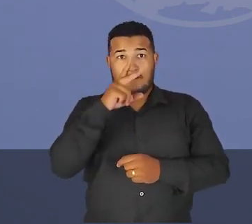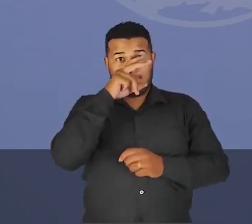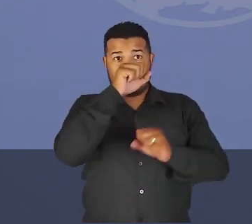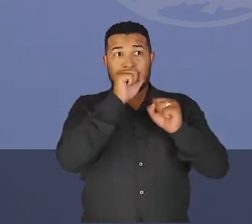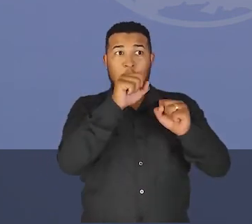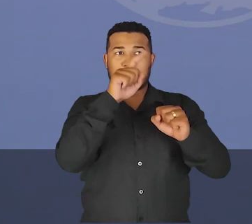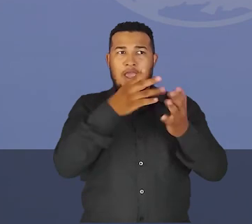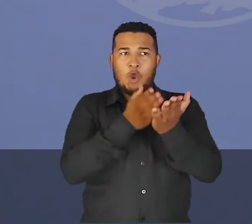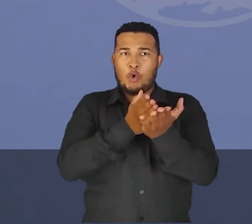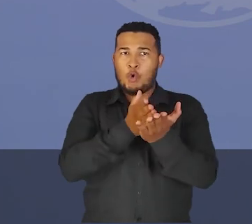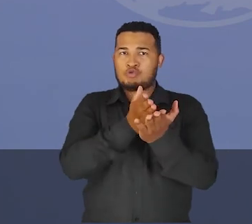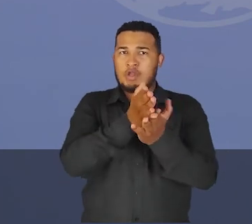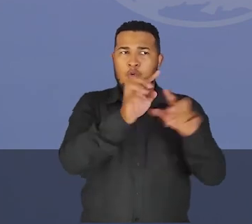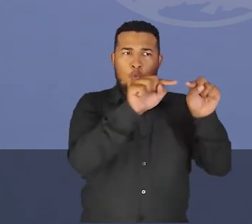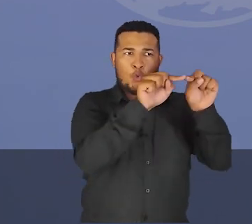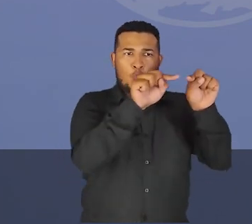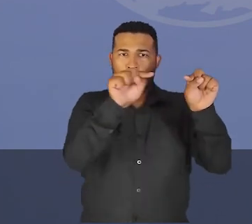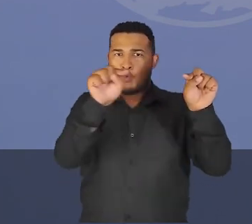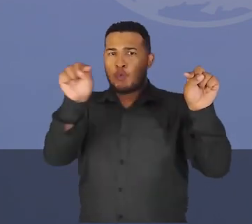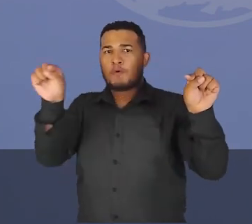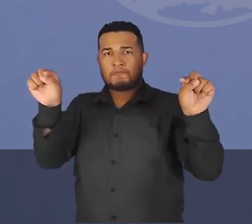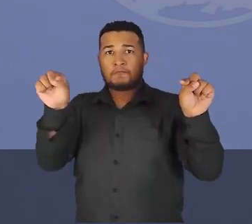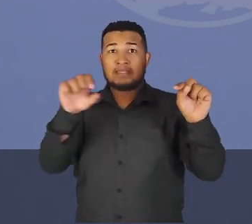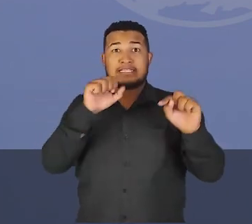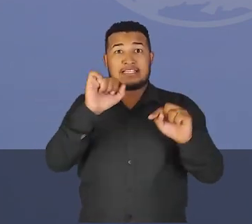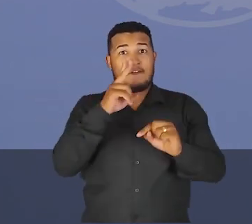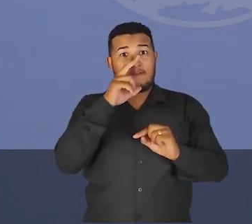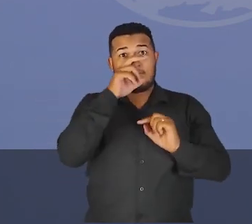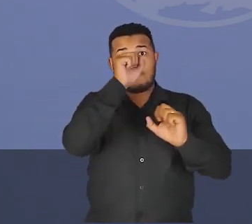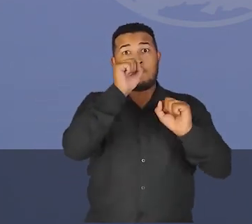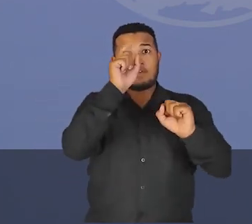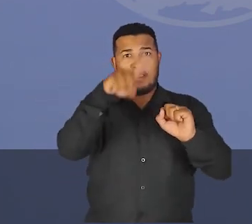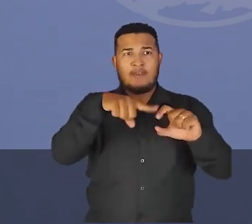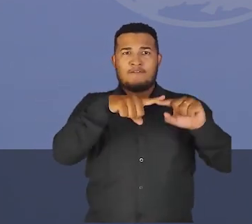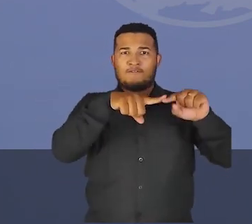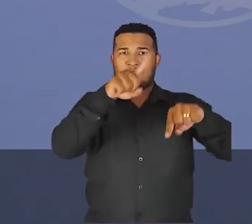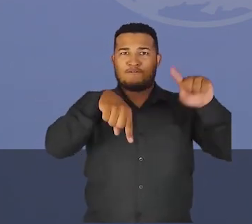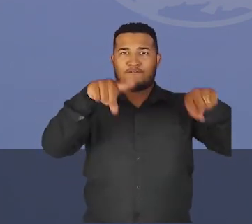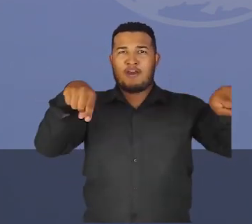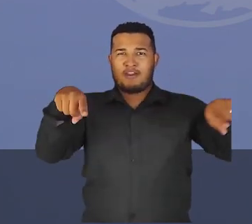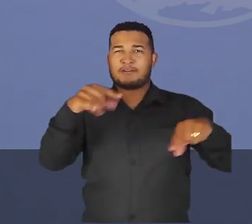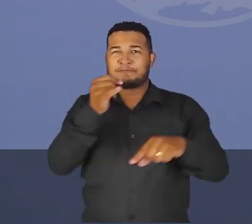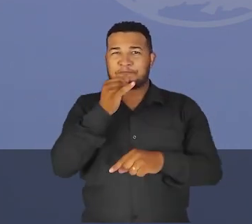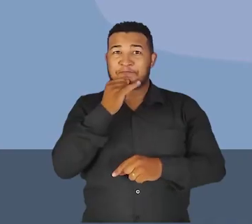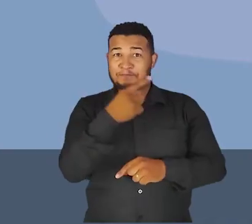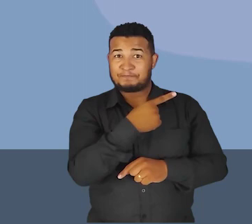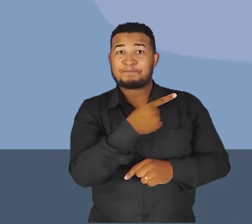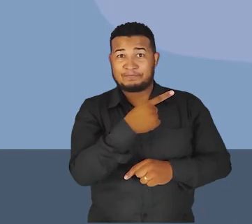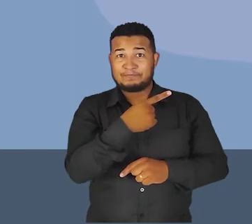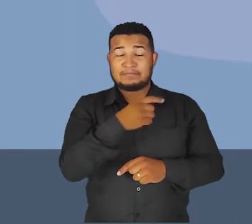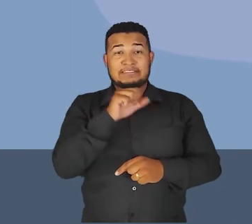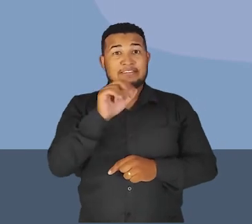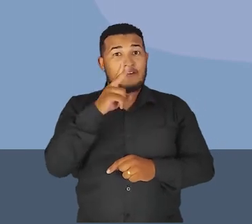força constante. Em uma força variável, que é o caso do nosso exemplo, vamos voltar no nosso